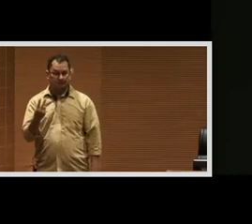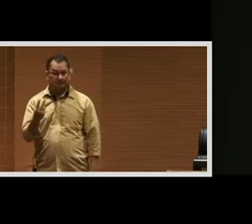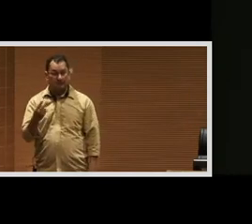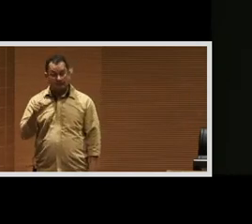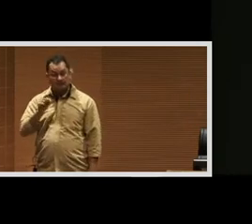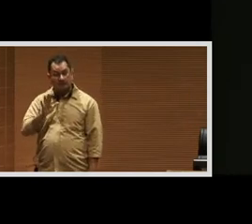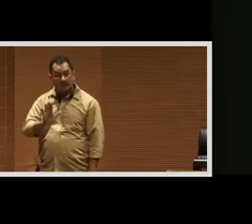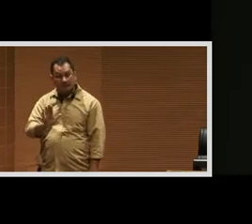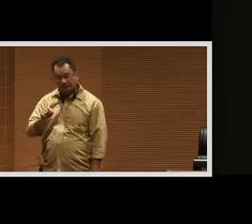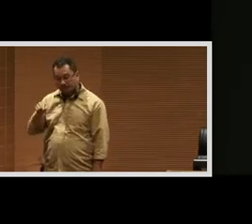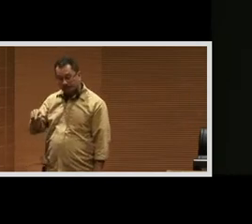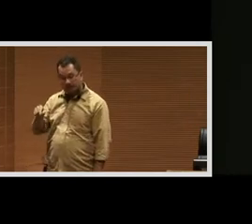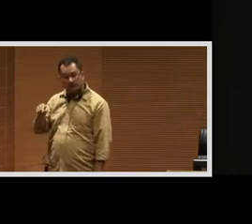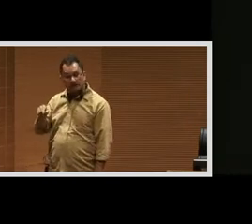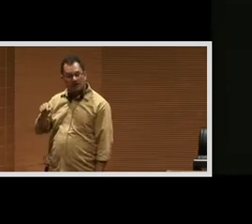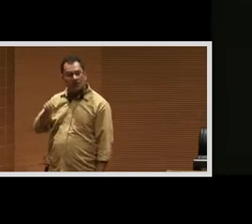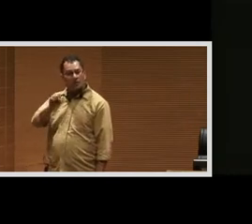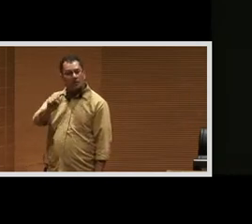com 8 anos, teve